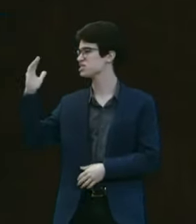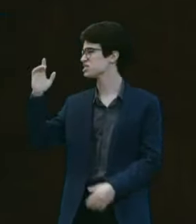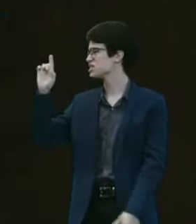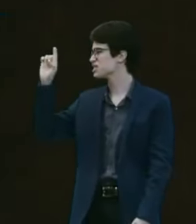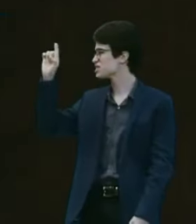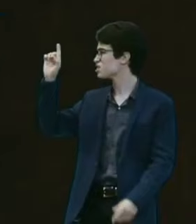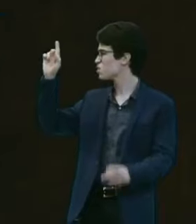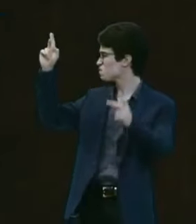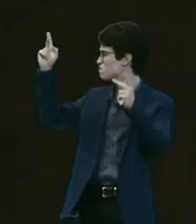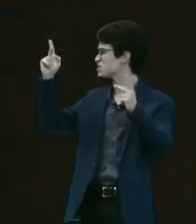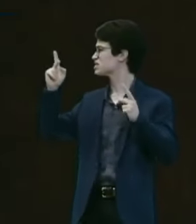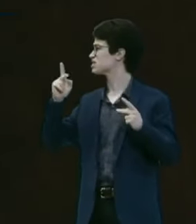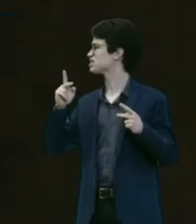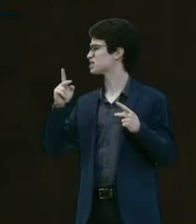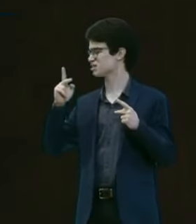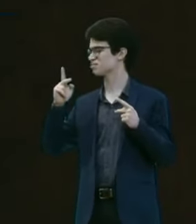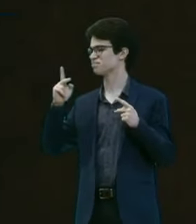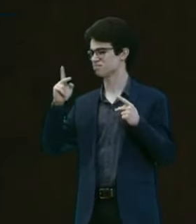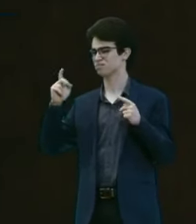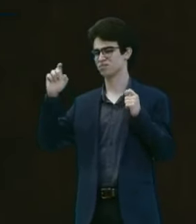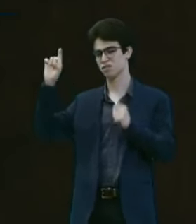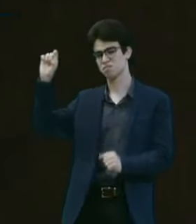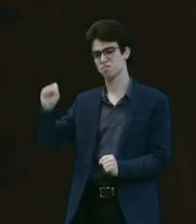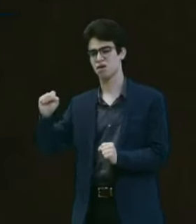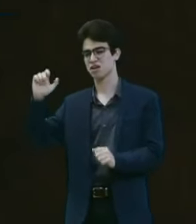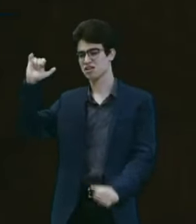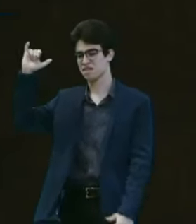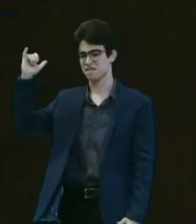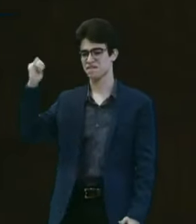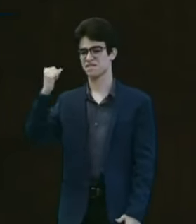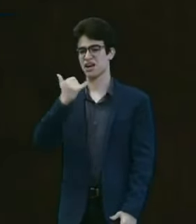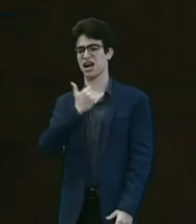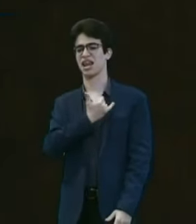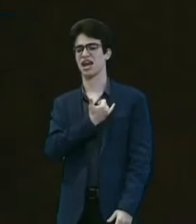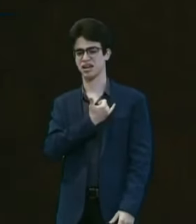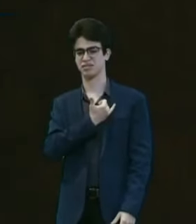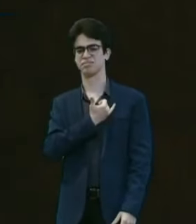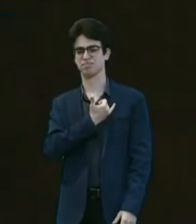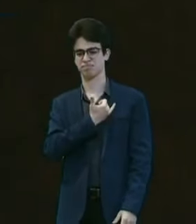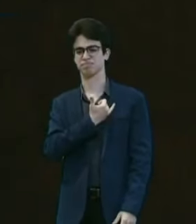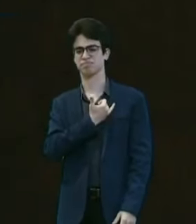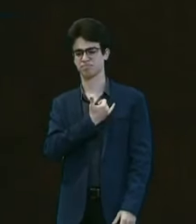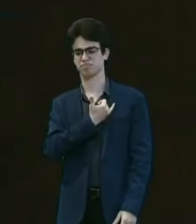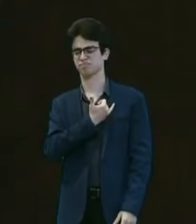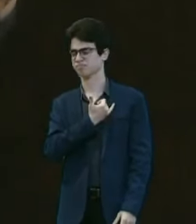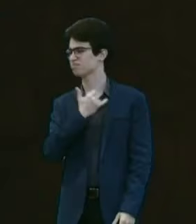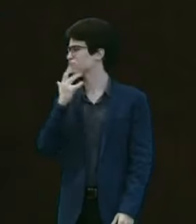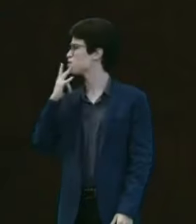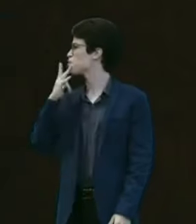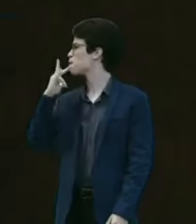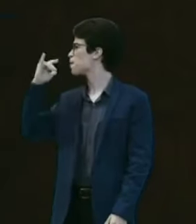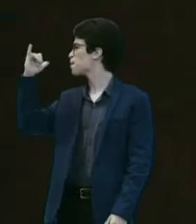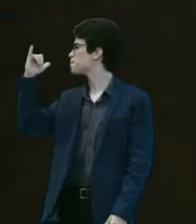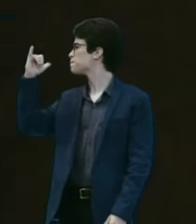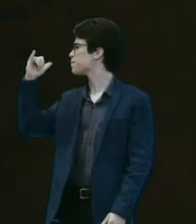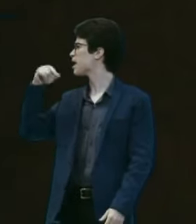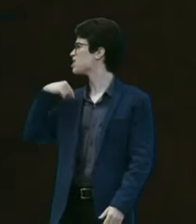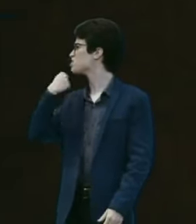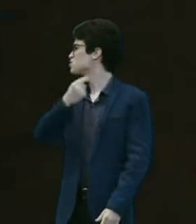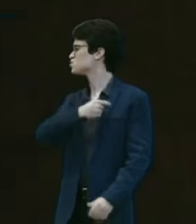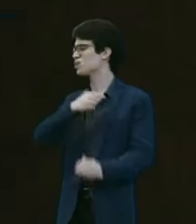me visita esta manhã. Fala ao meu coração hoje. Pai querido, Senhor, nós te